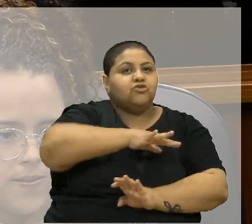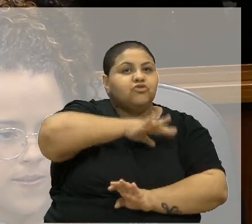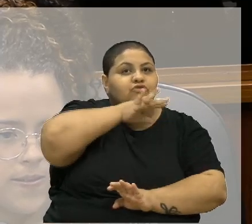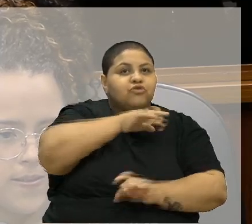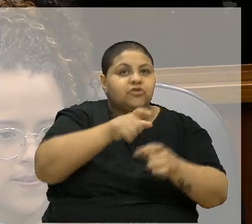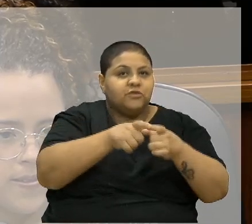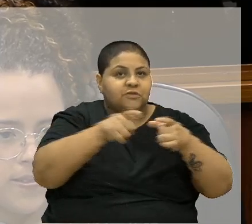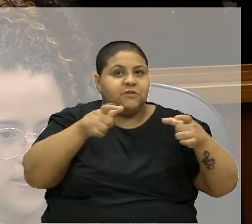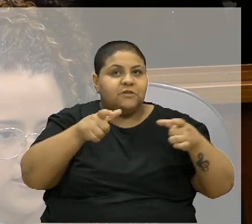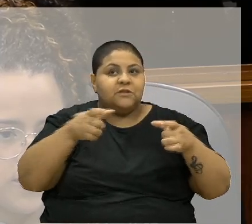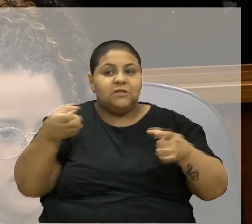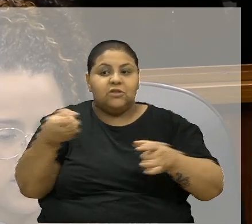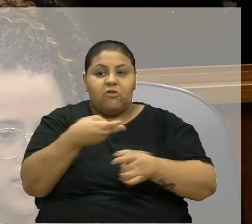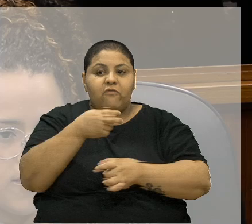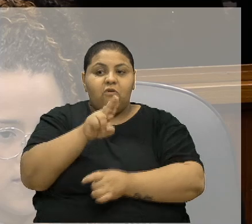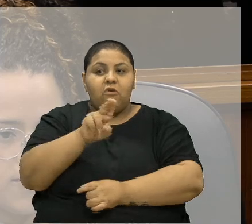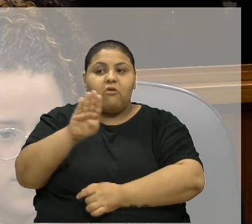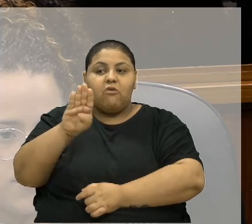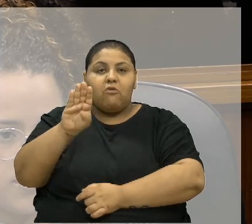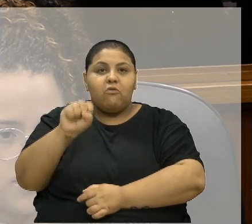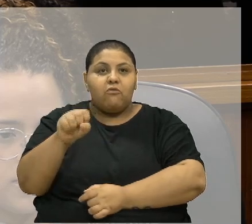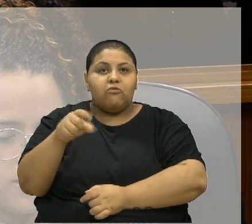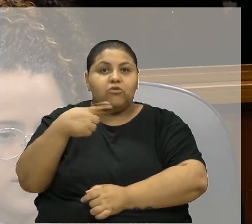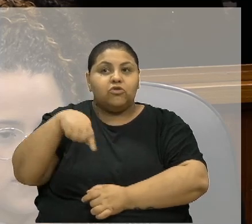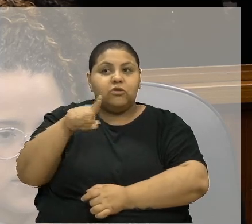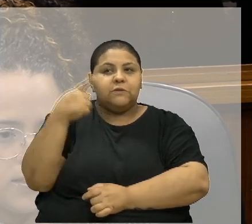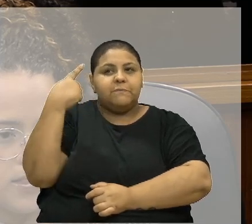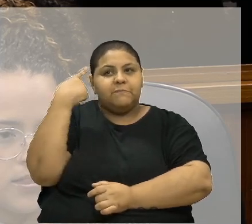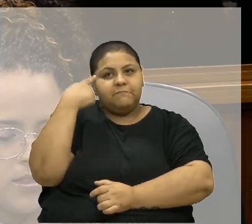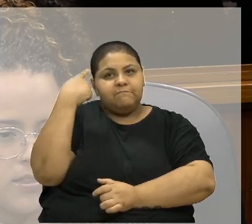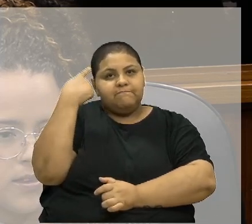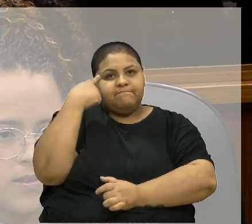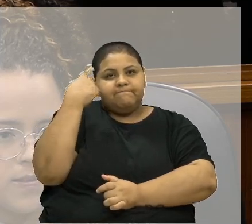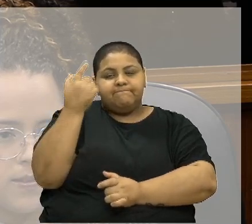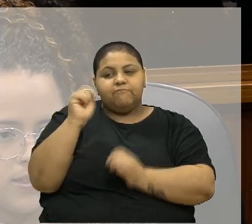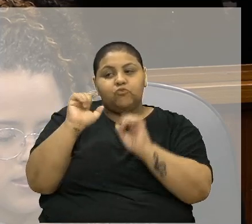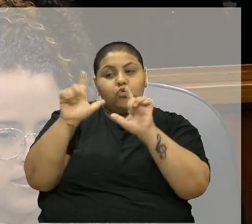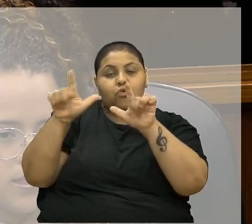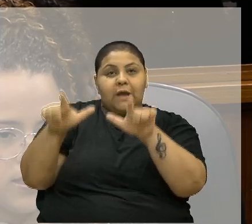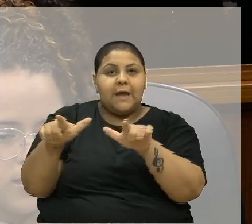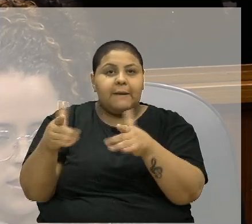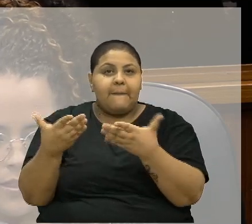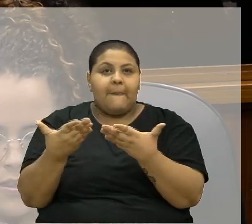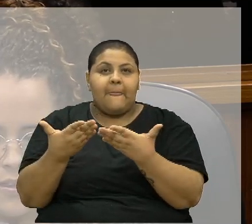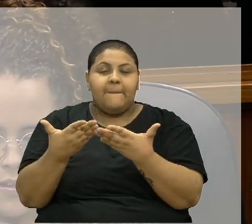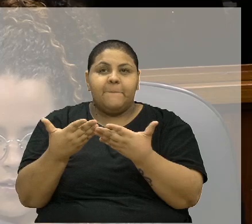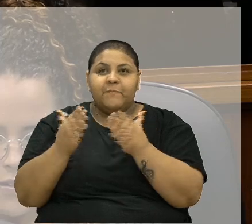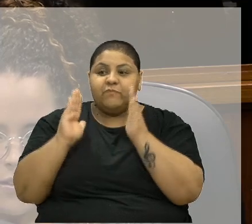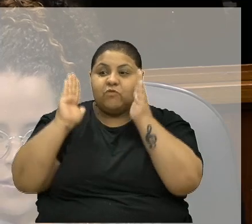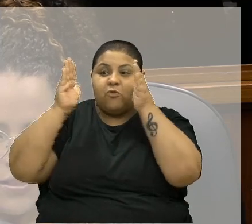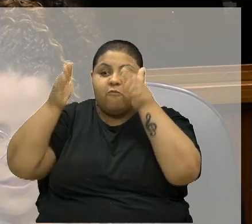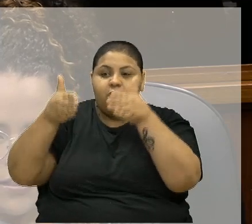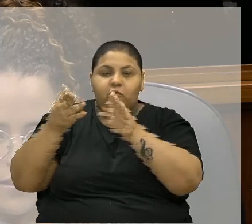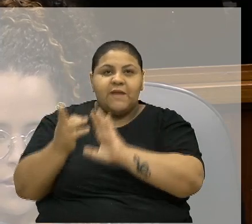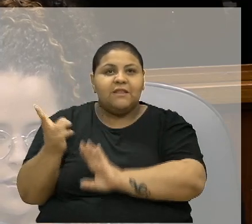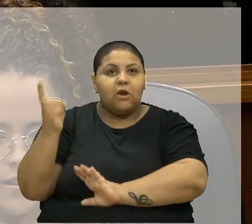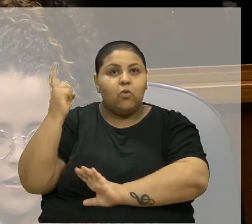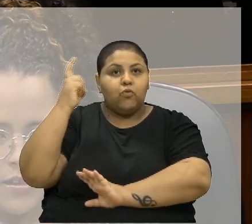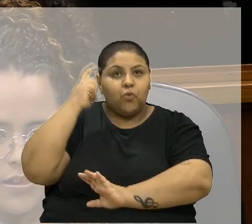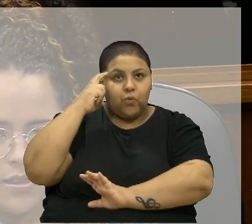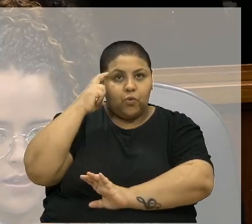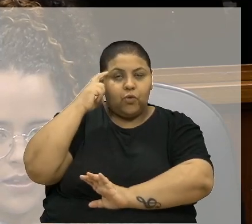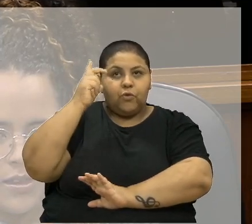além da nova UBS, de que nós pensemos num espaço voltado à cultura,